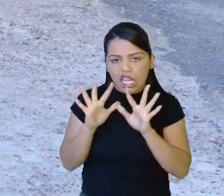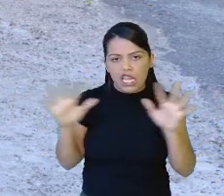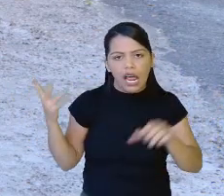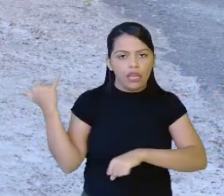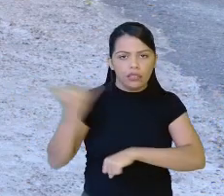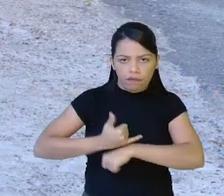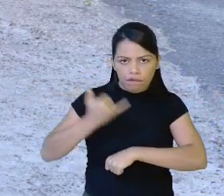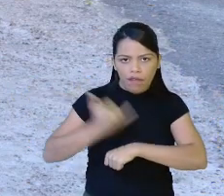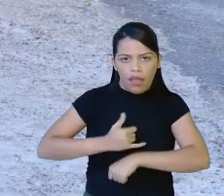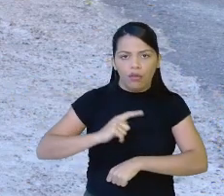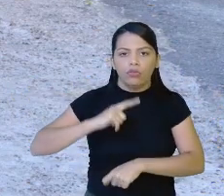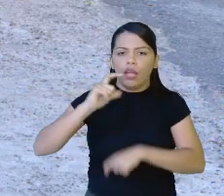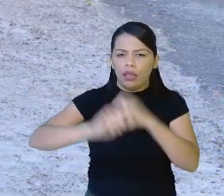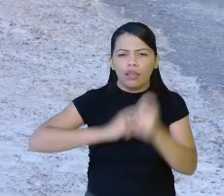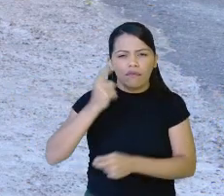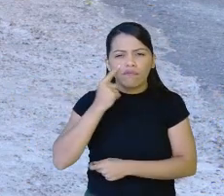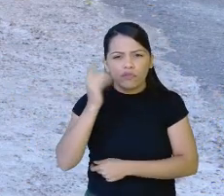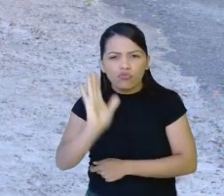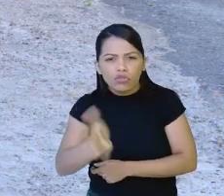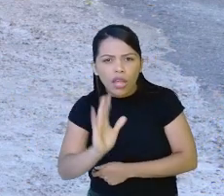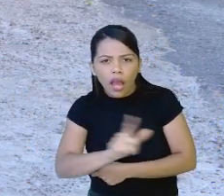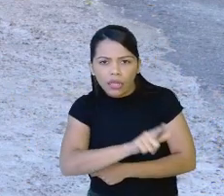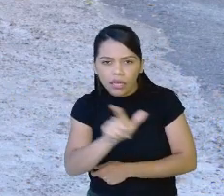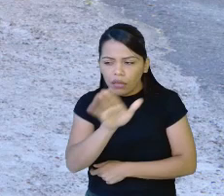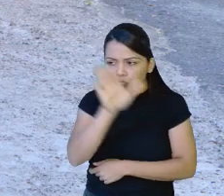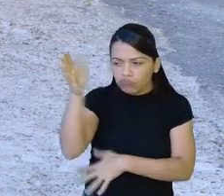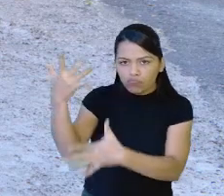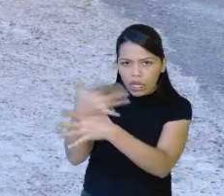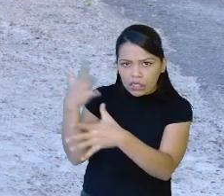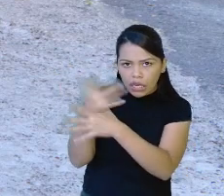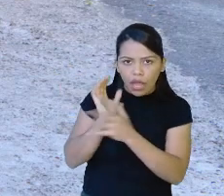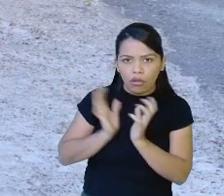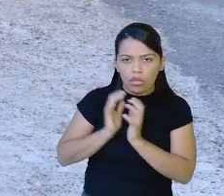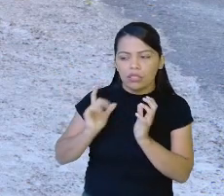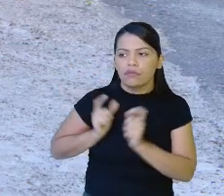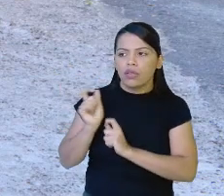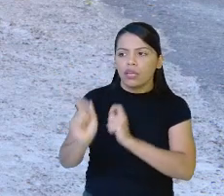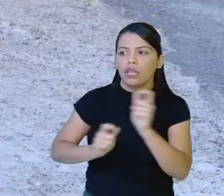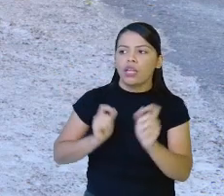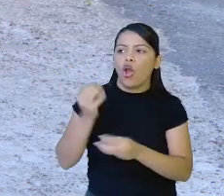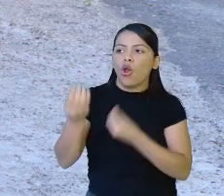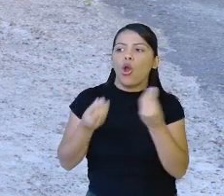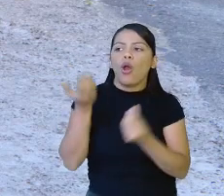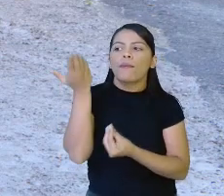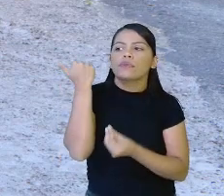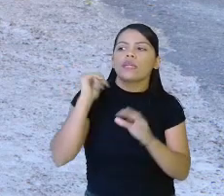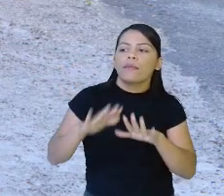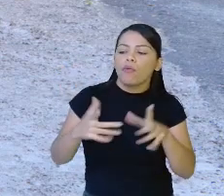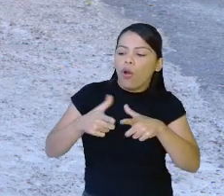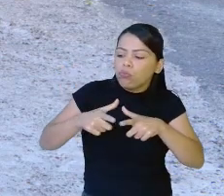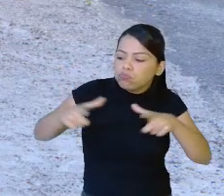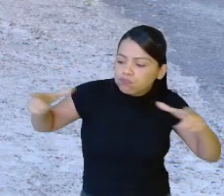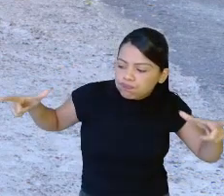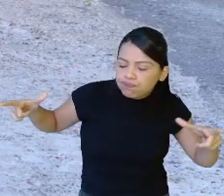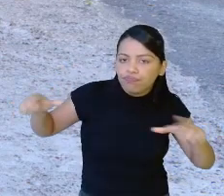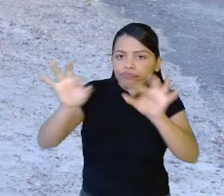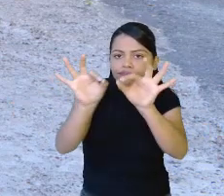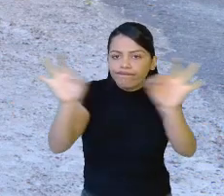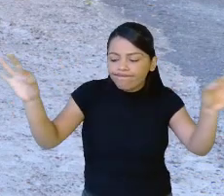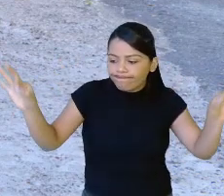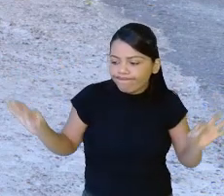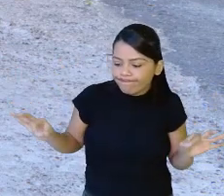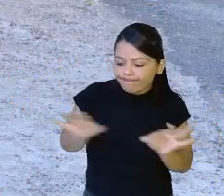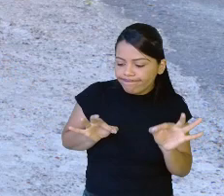aqui. Para que essas cercas, né? Essas grades sejam construídas, eu preciso saber a medida,